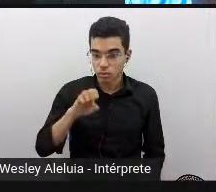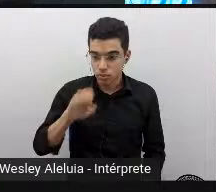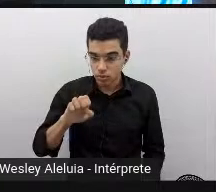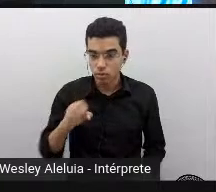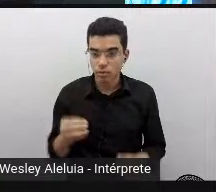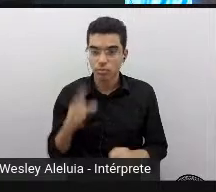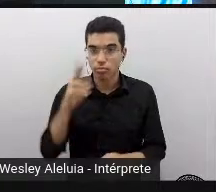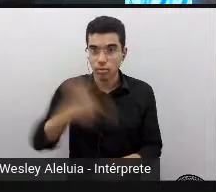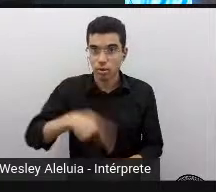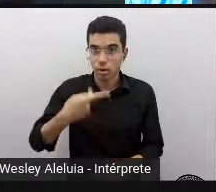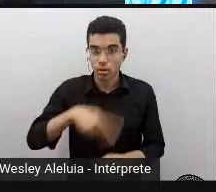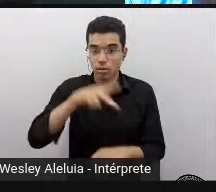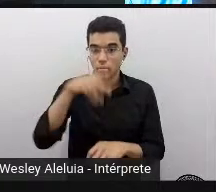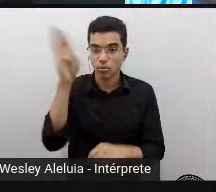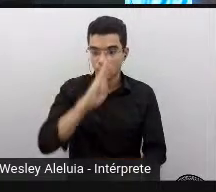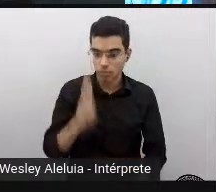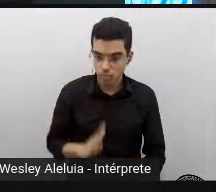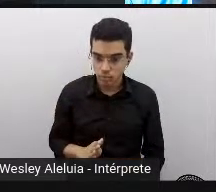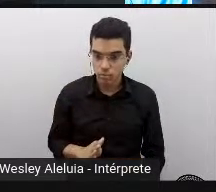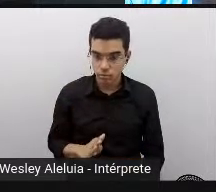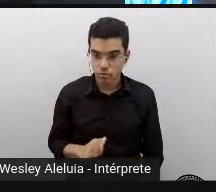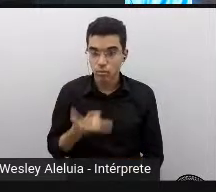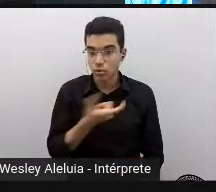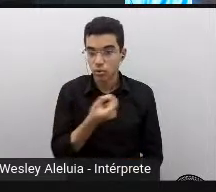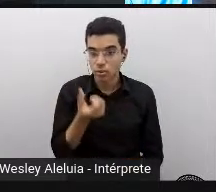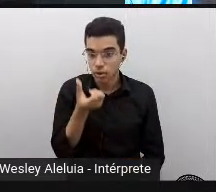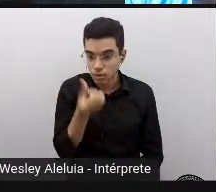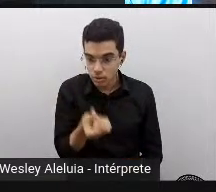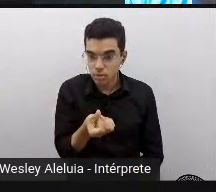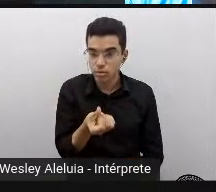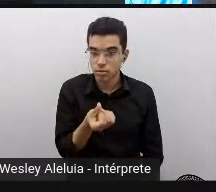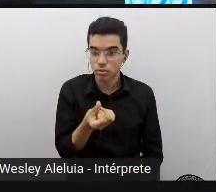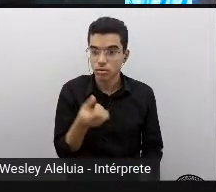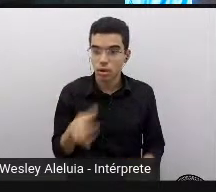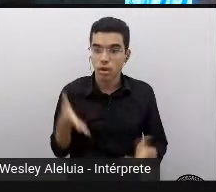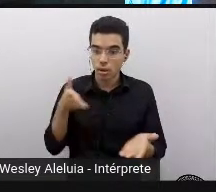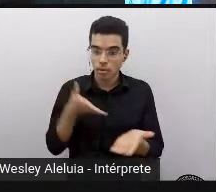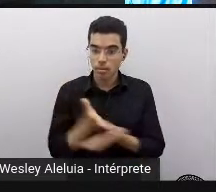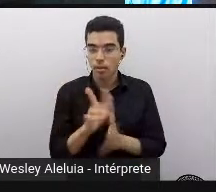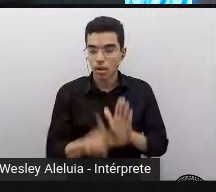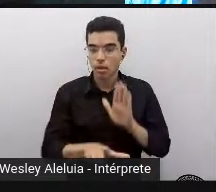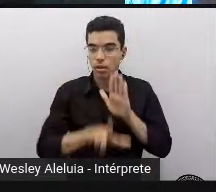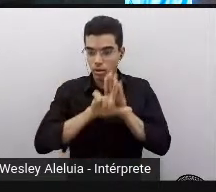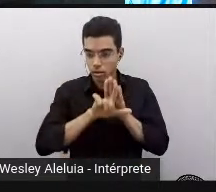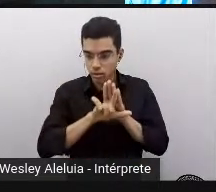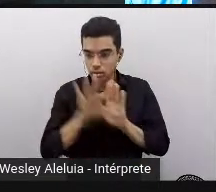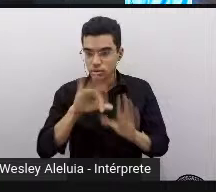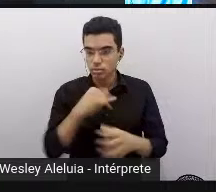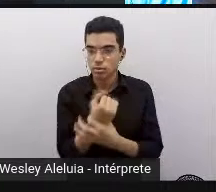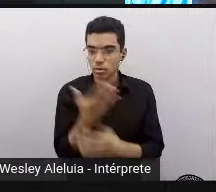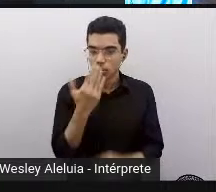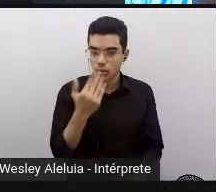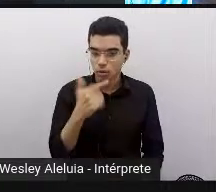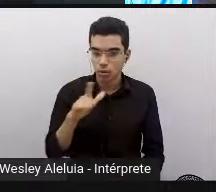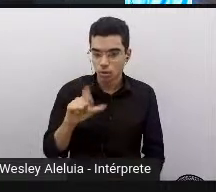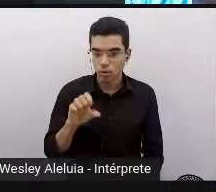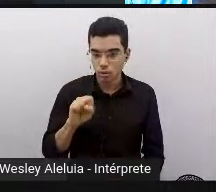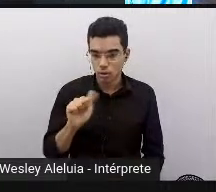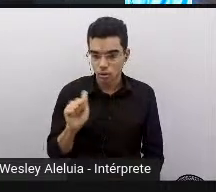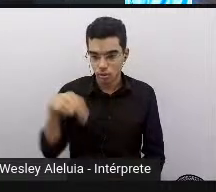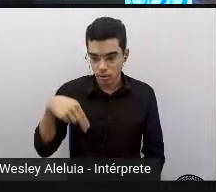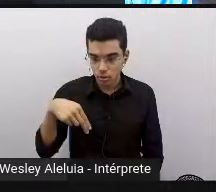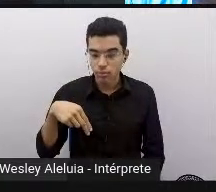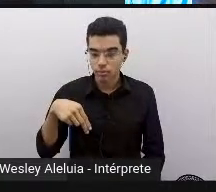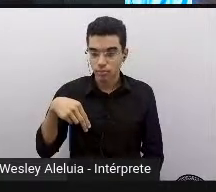Nacional. Em 2006, houve a aprovação da Lei Orgânica de Segurança Alimentar e Nutricional, Lausanne, que instituiu o